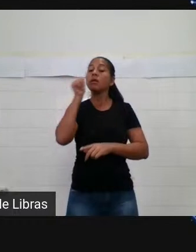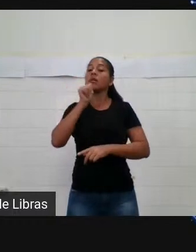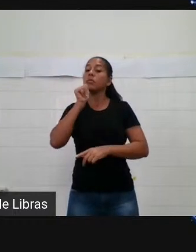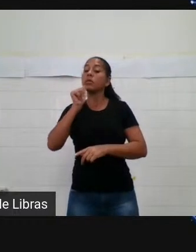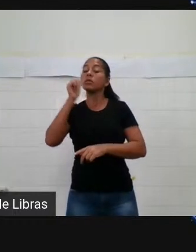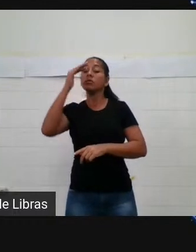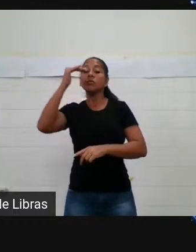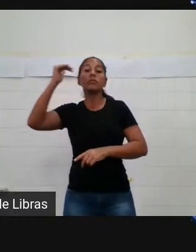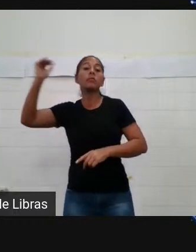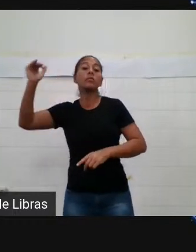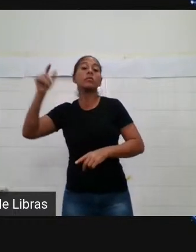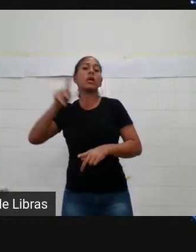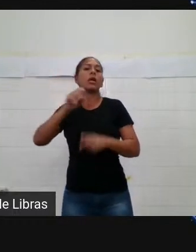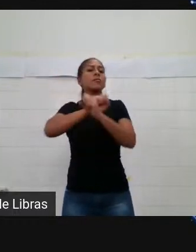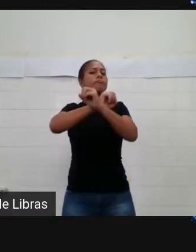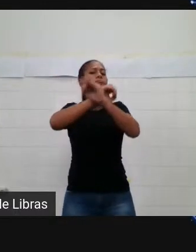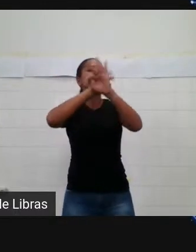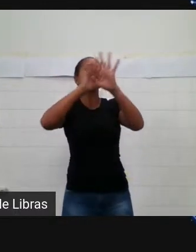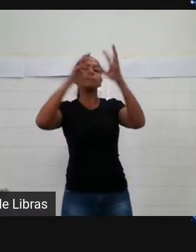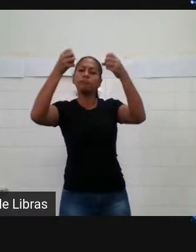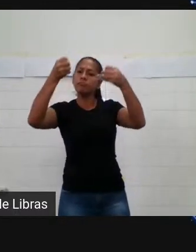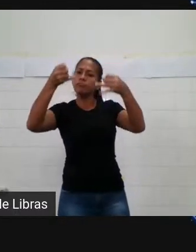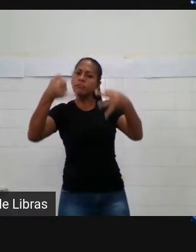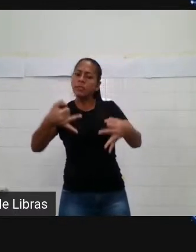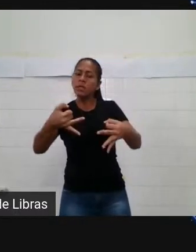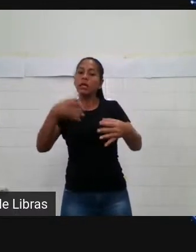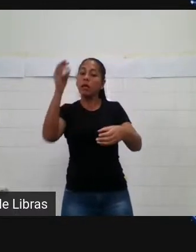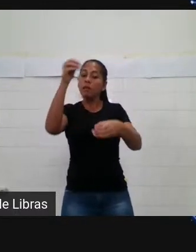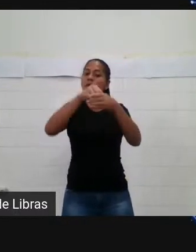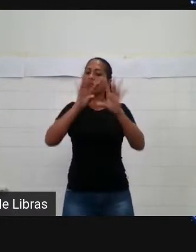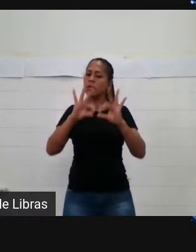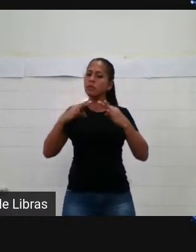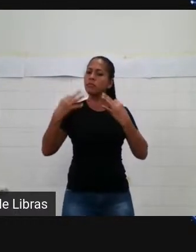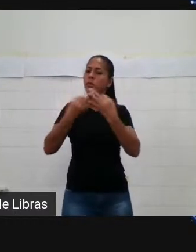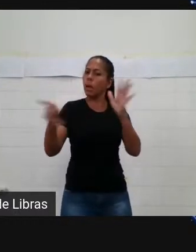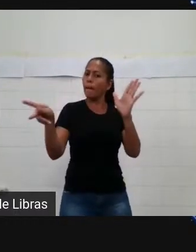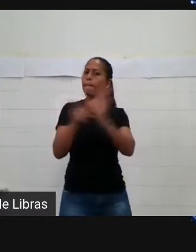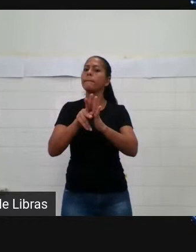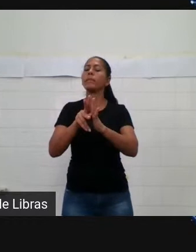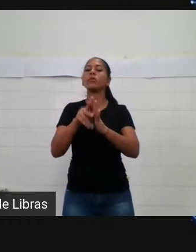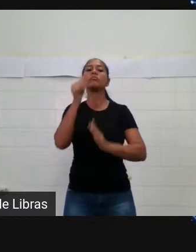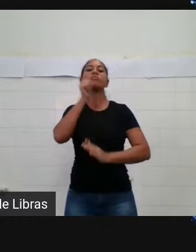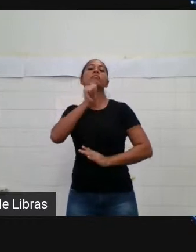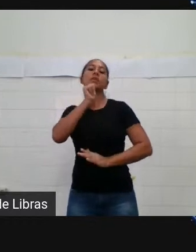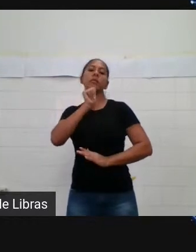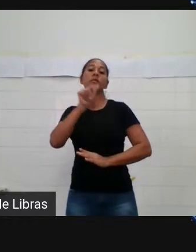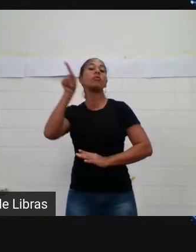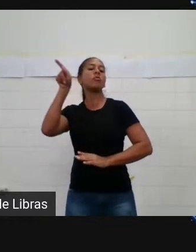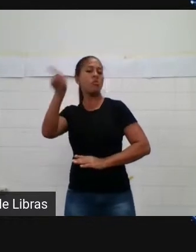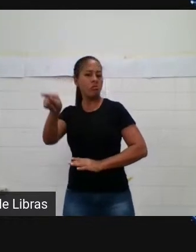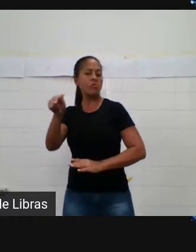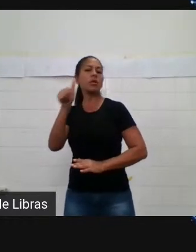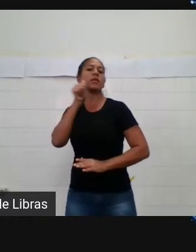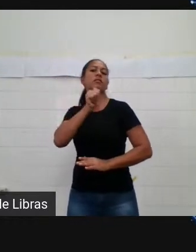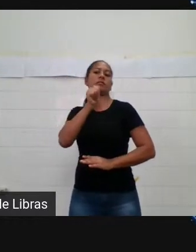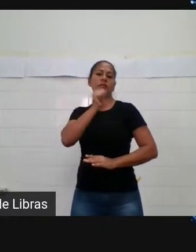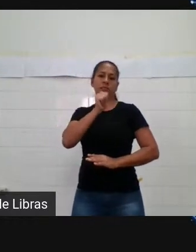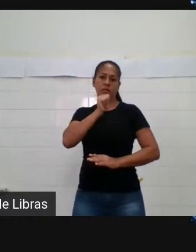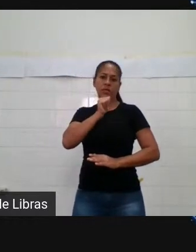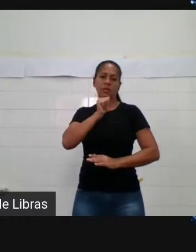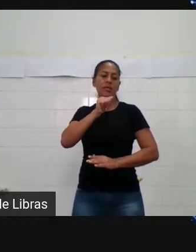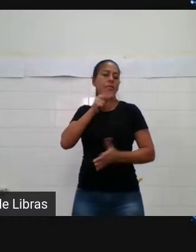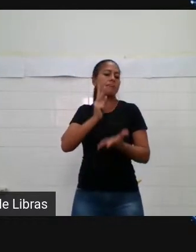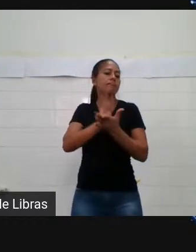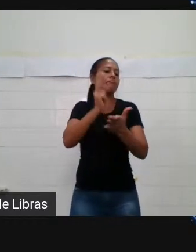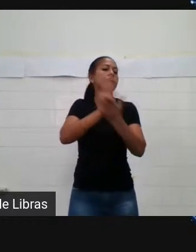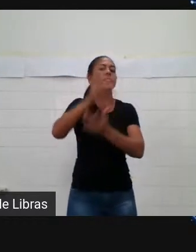ela diz claramente que ela é de uma família de mulheres. E foi com essas mulheres que ela sempre aprendeu